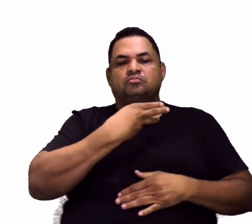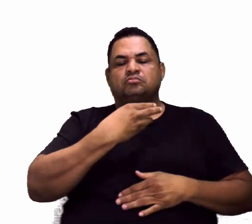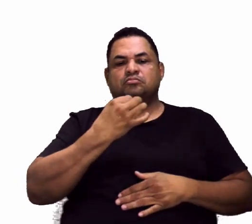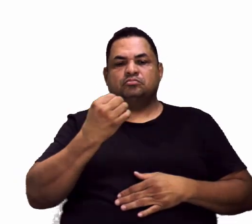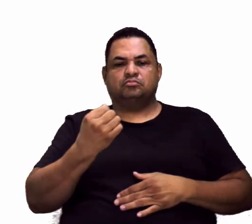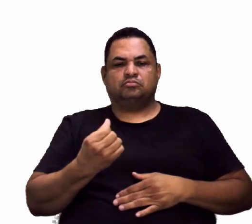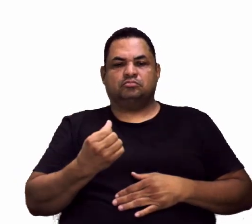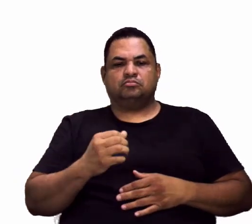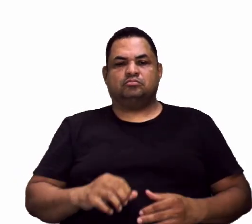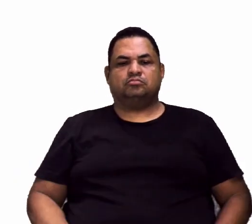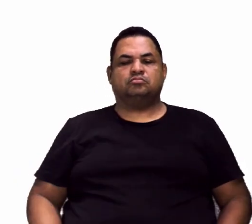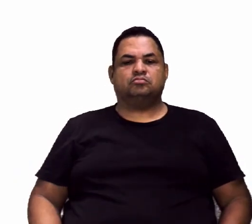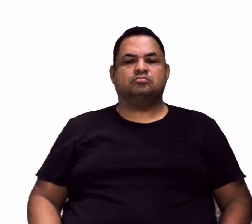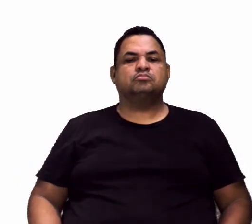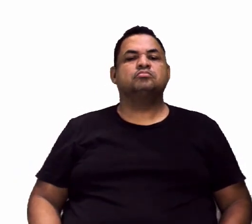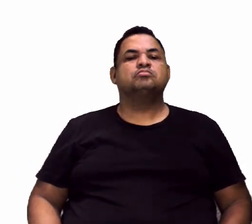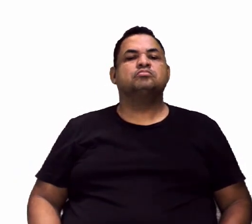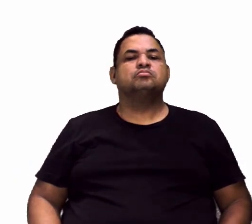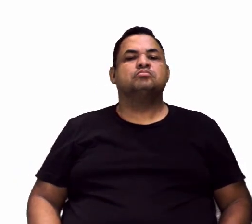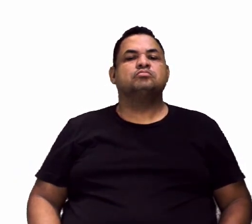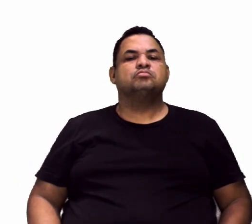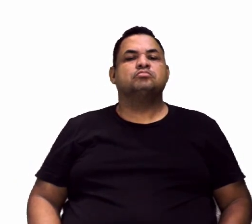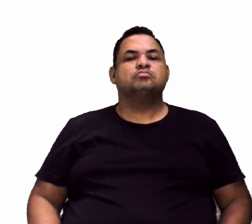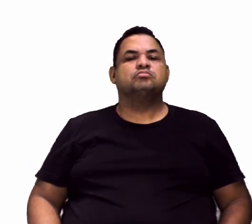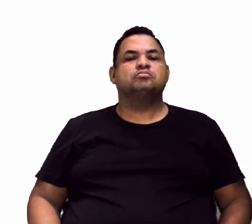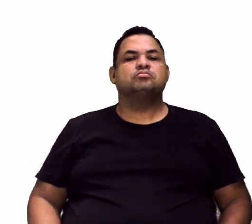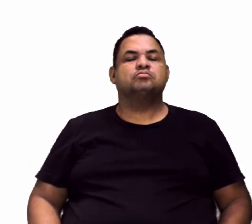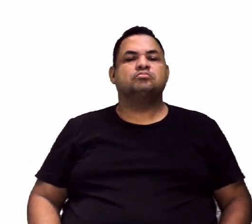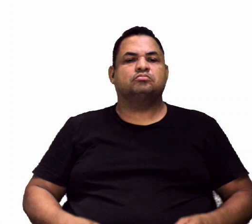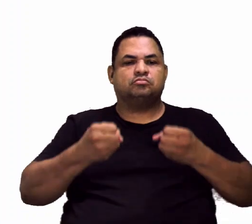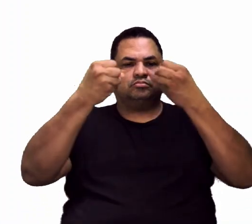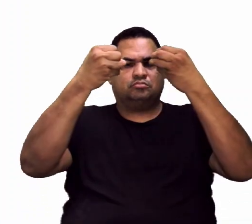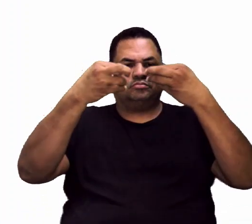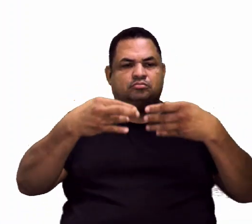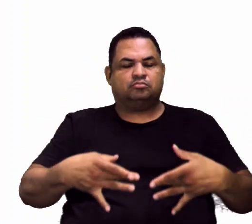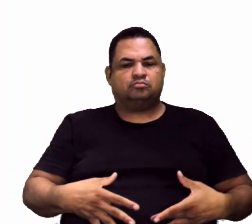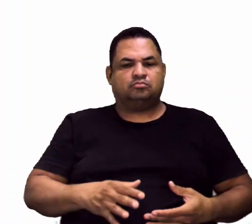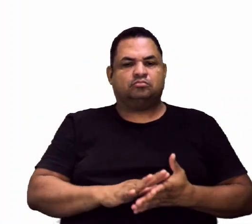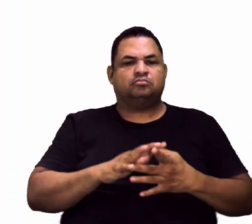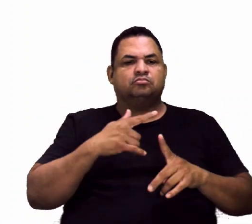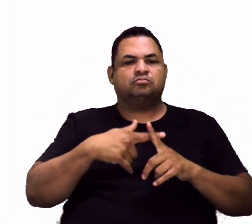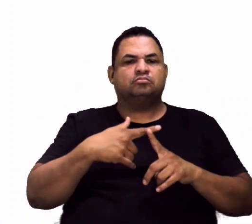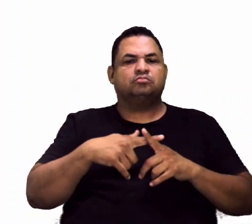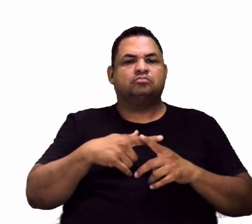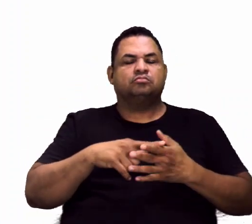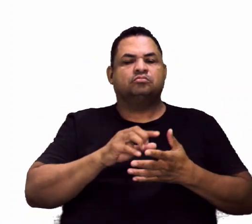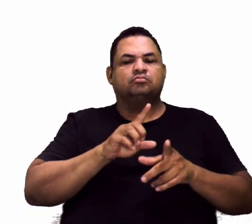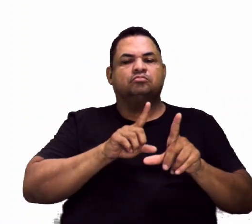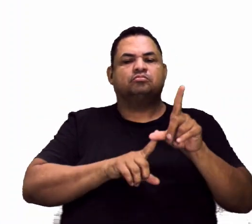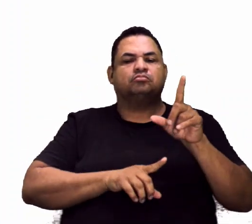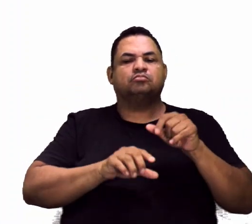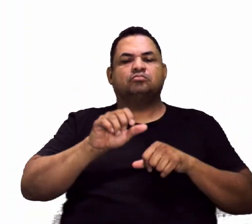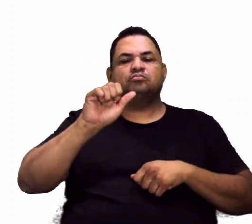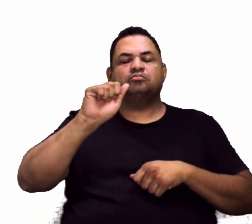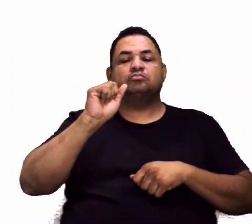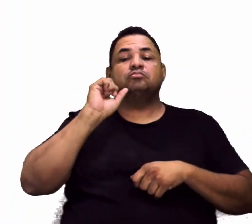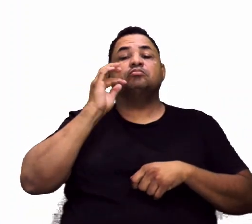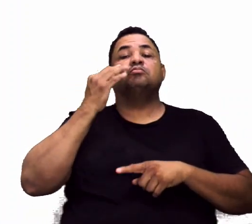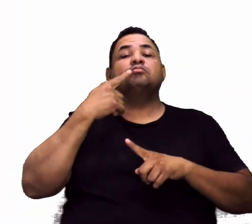elétrons. Vamos no comentário da resposta? Sim. Por que que a alternativa é a letra